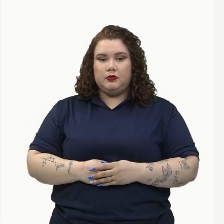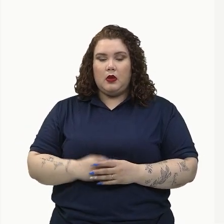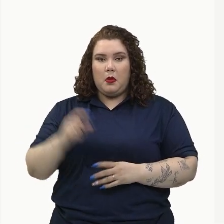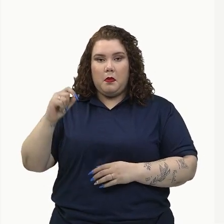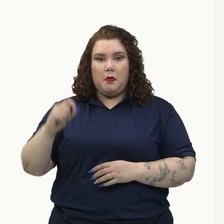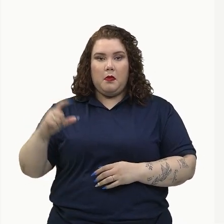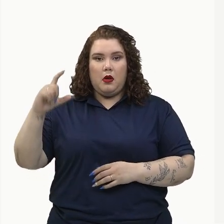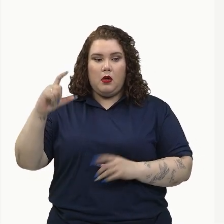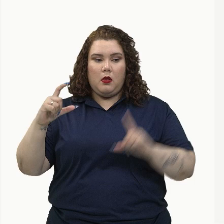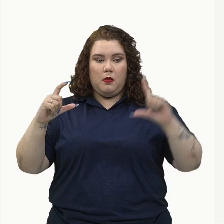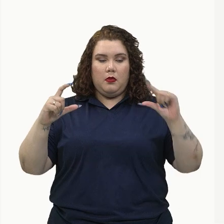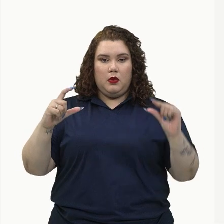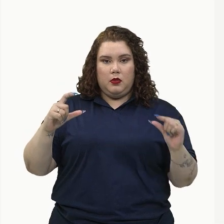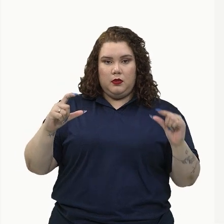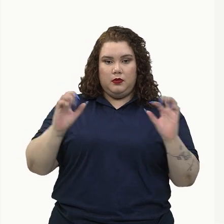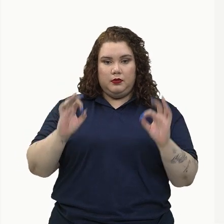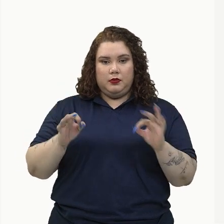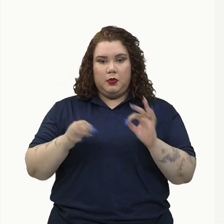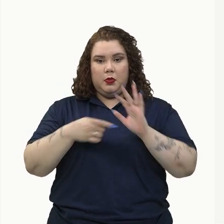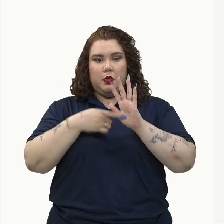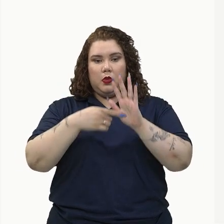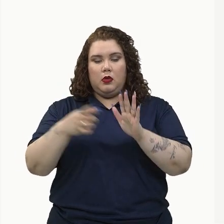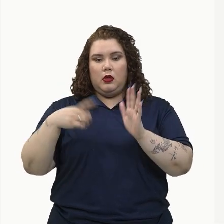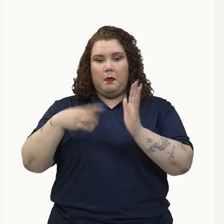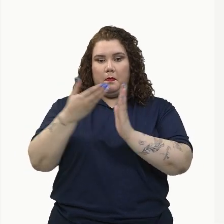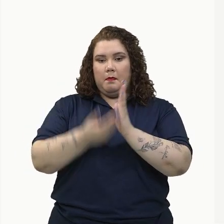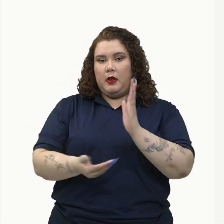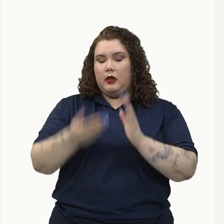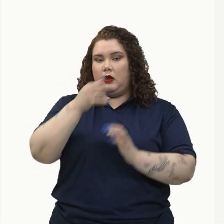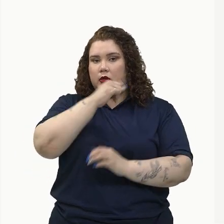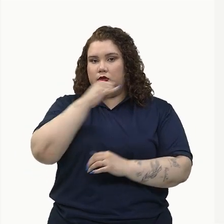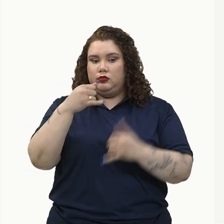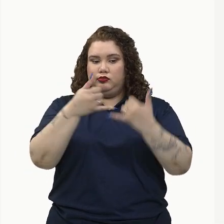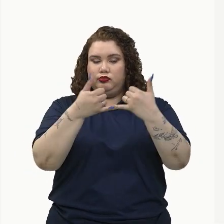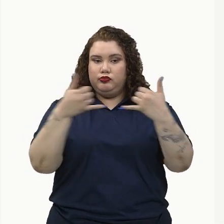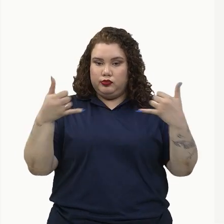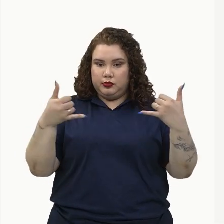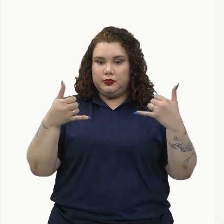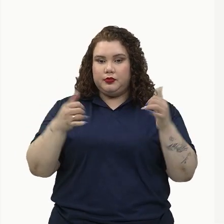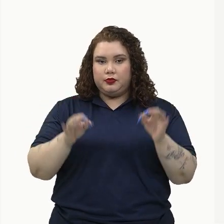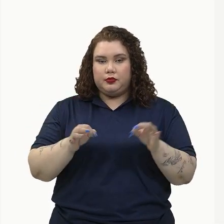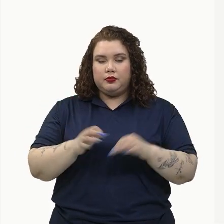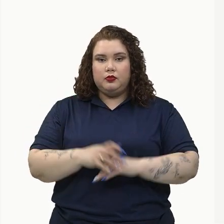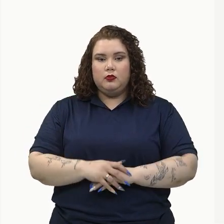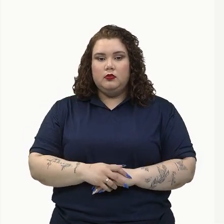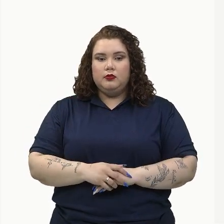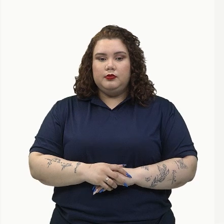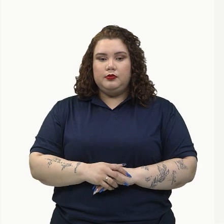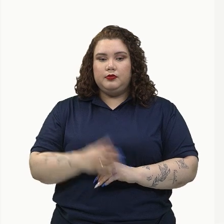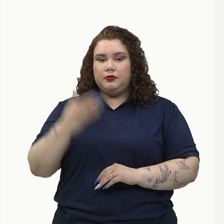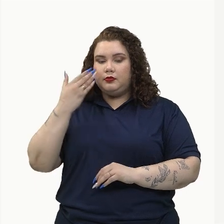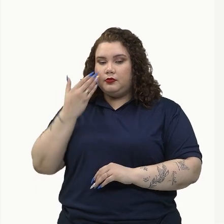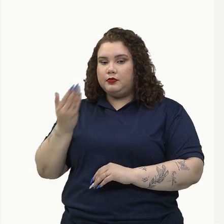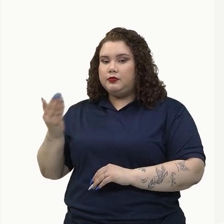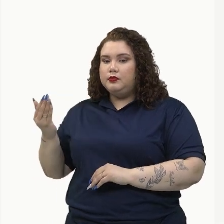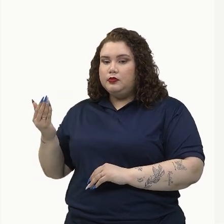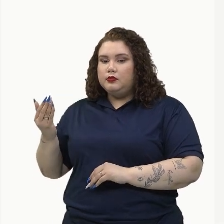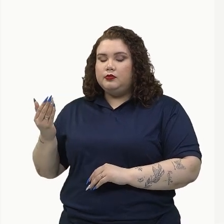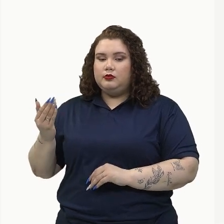menor potencial, indicando a perda de energia sofrida pela corrente elétrica, né? Você vê aqui na continuação, então,